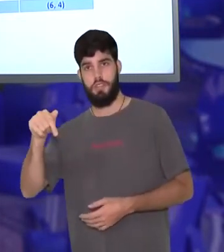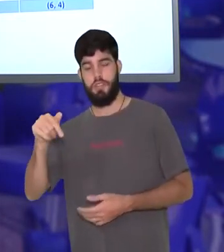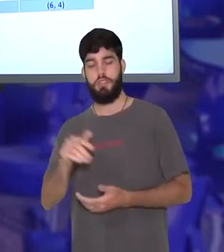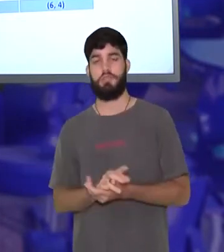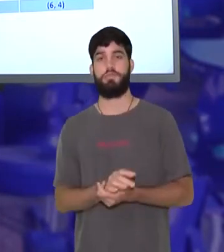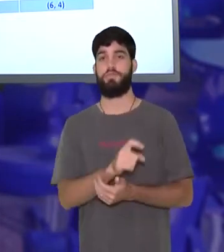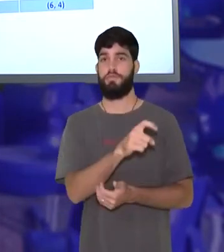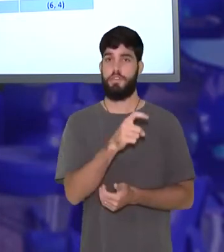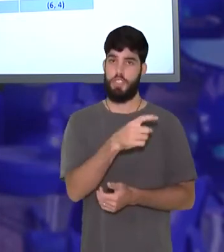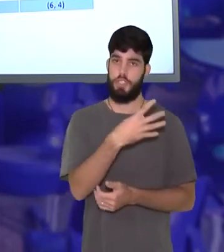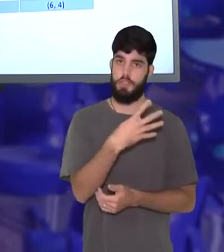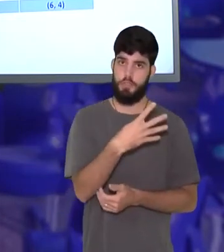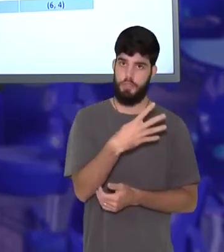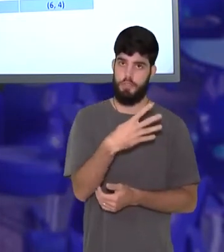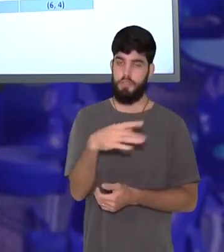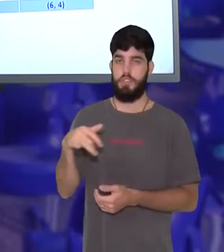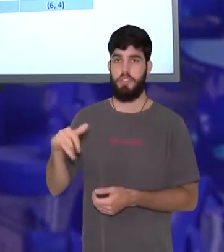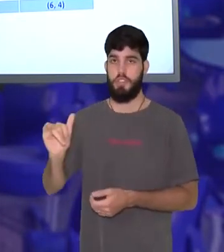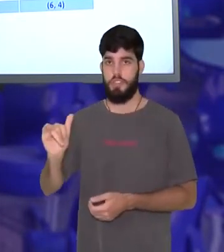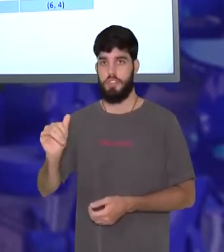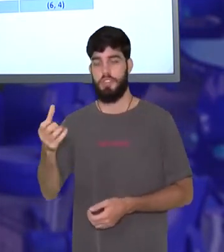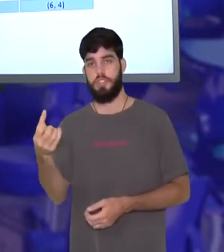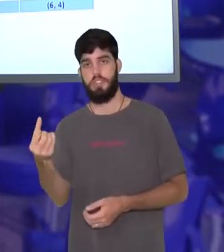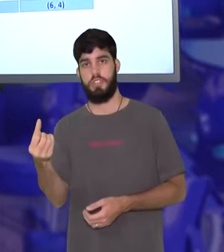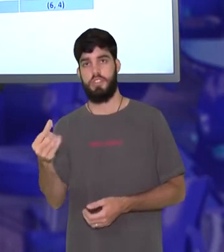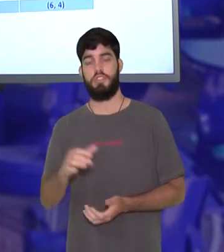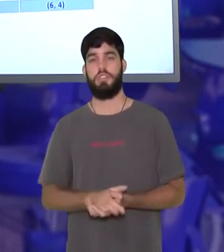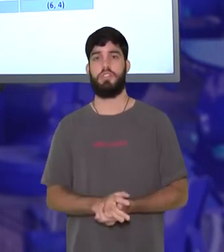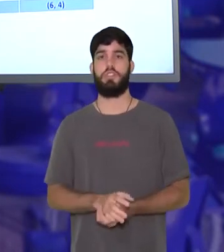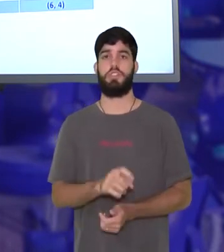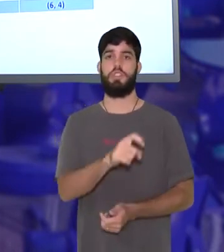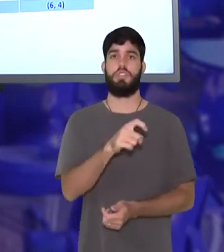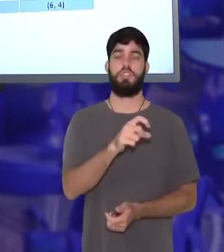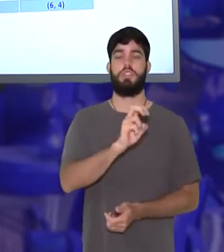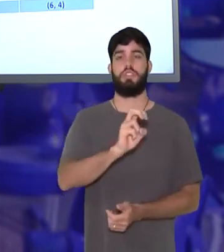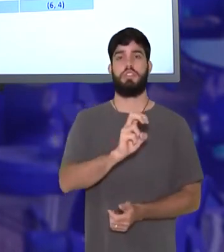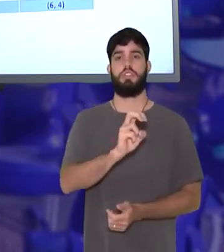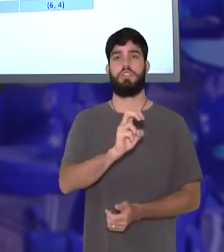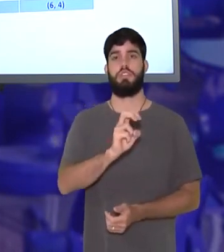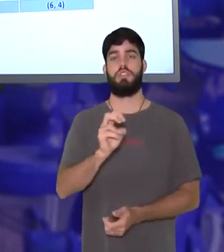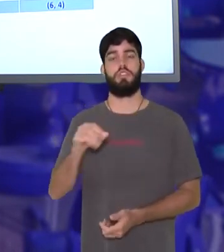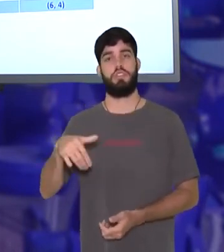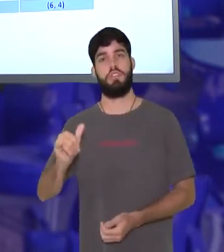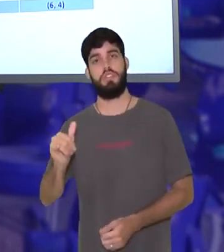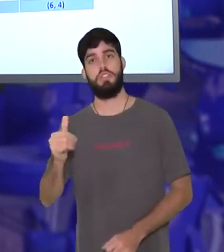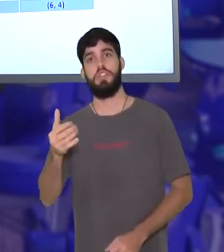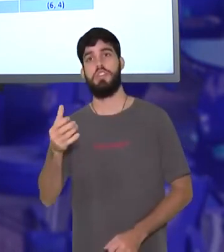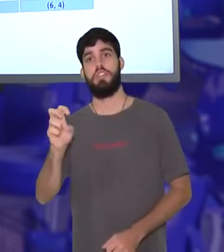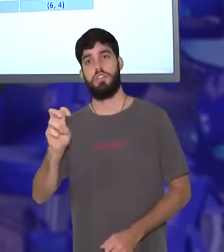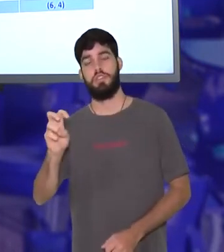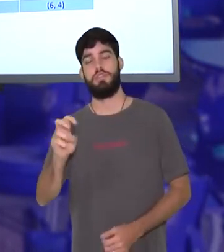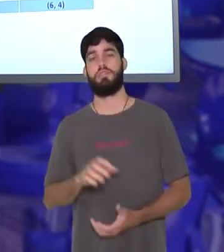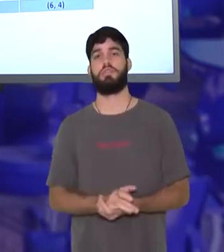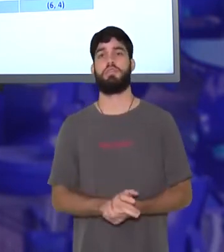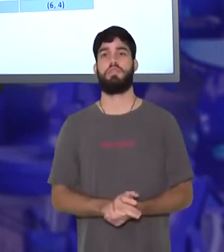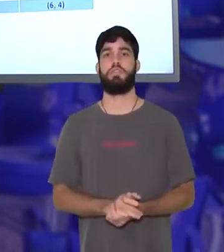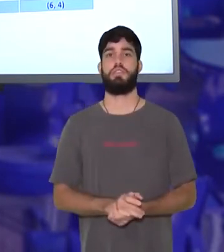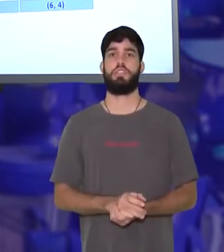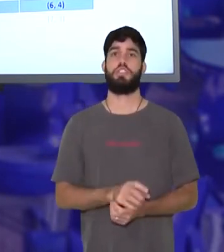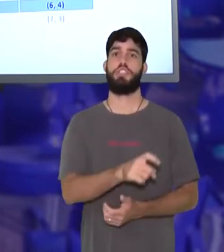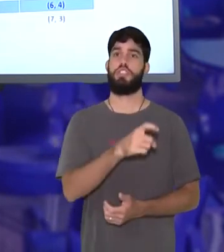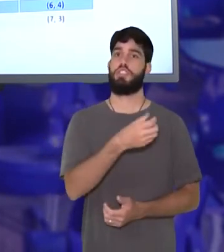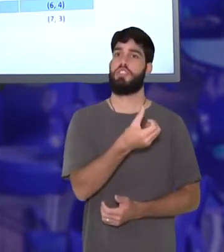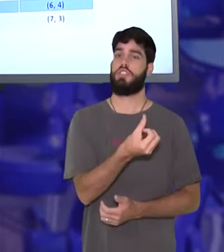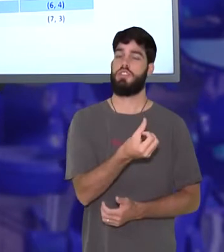7x = 4y = 6x = 5y = a x =